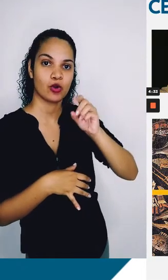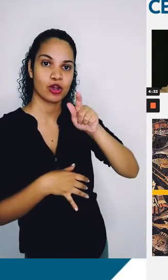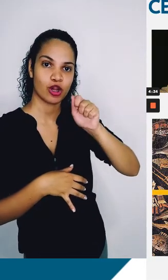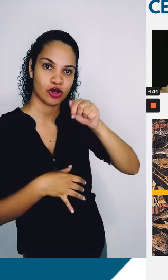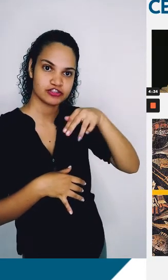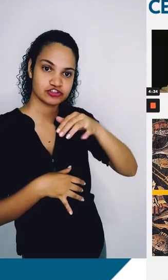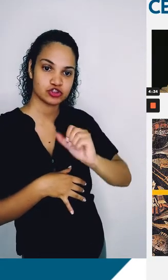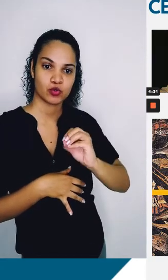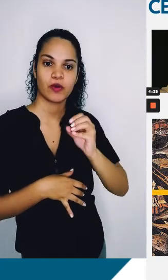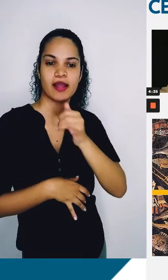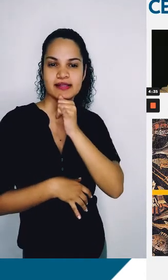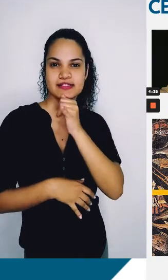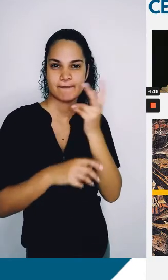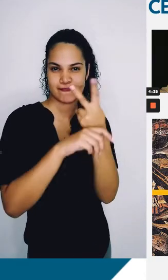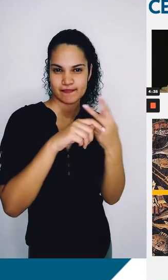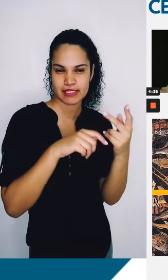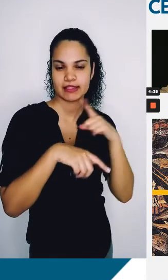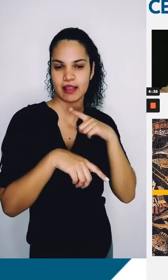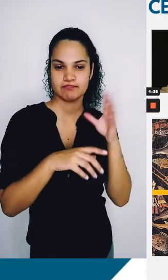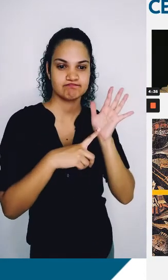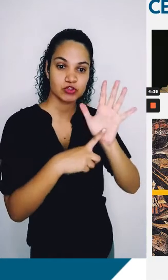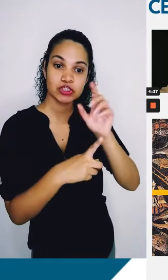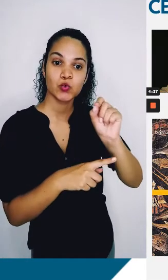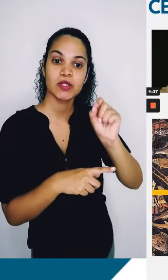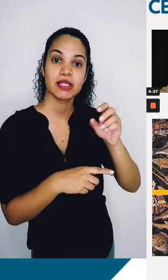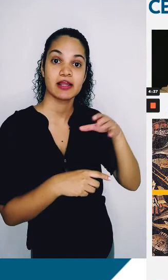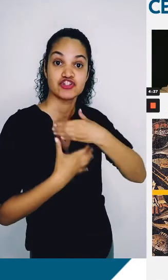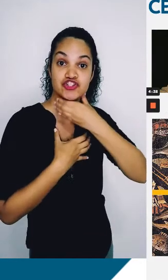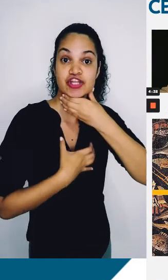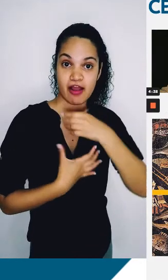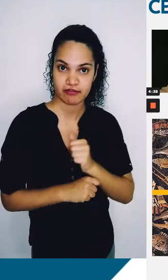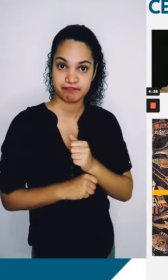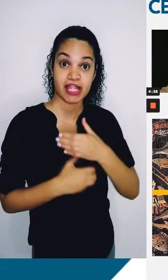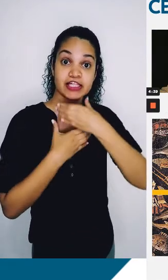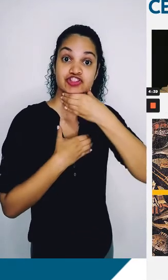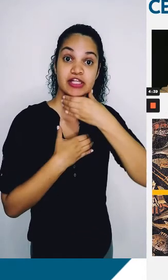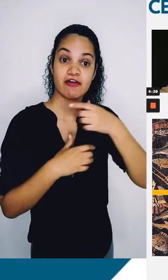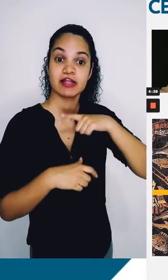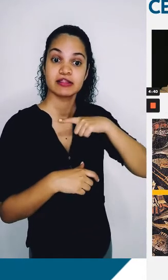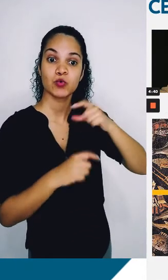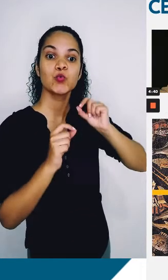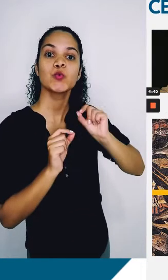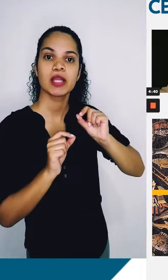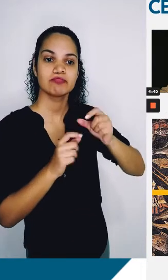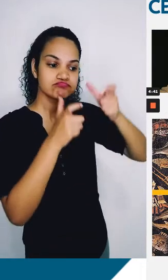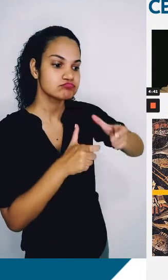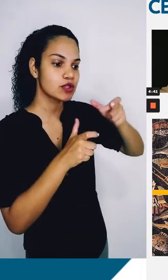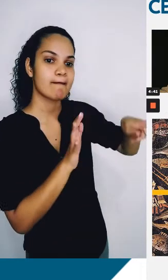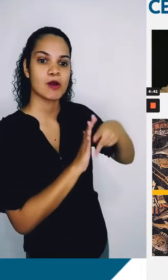aqui inicialmente uma girafa, um conjunto de girafas forma uma população. Essa girafa ela tem um